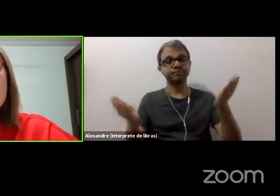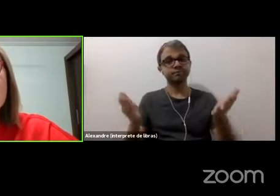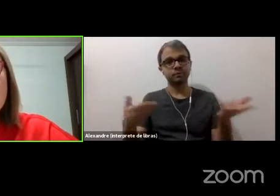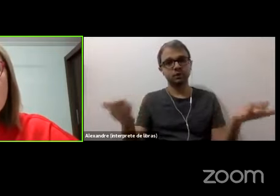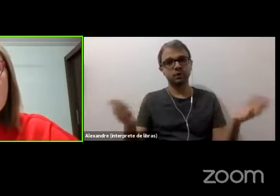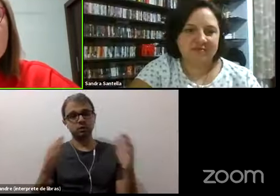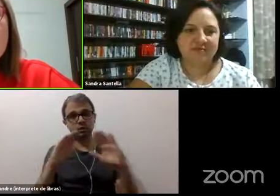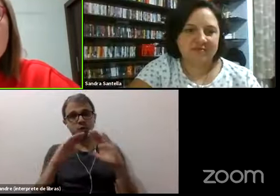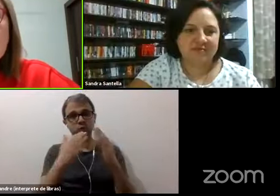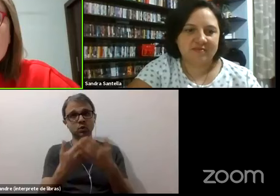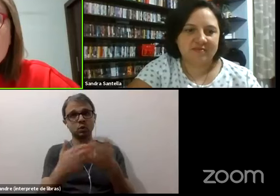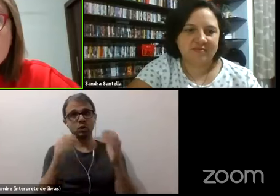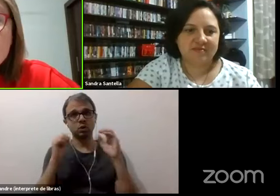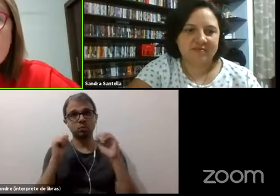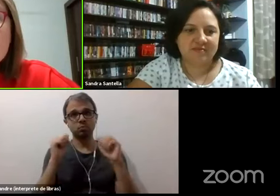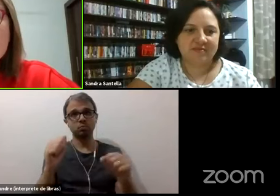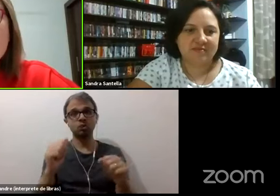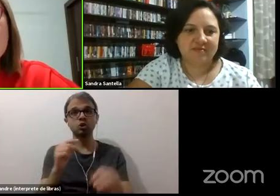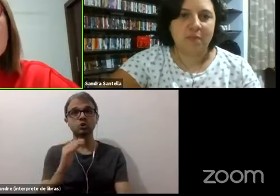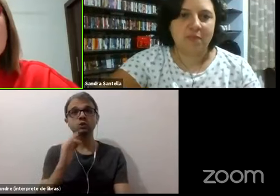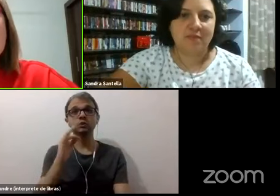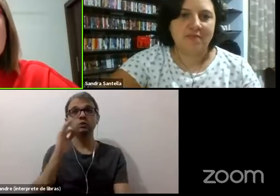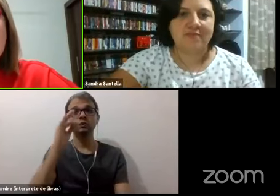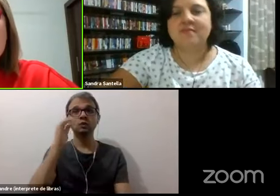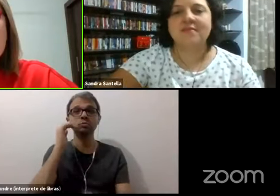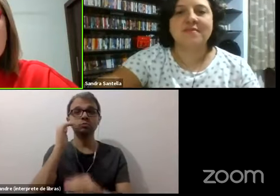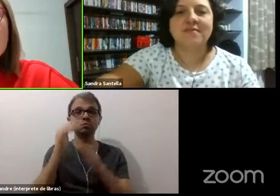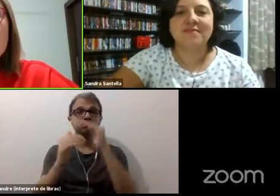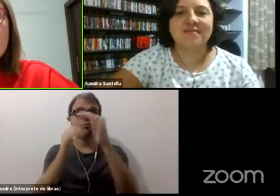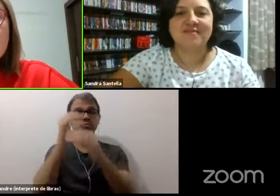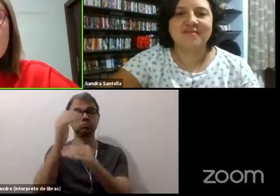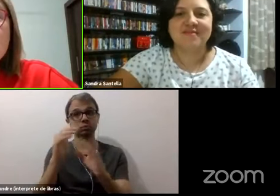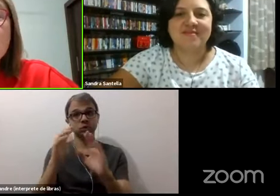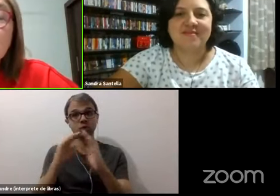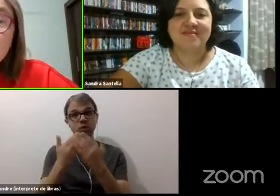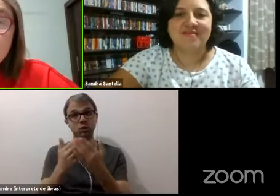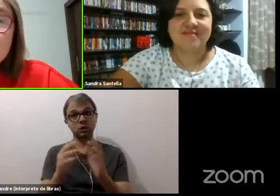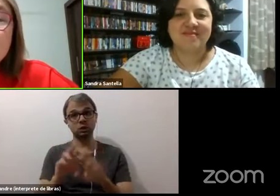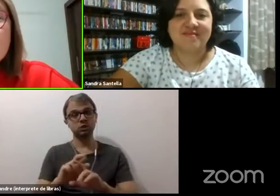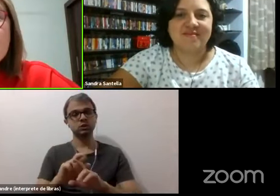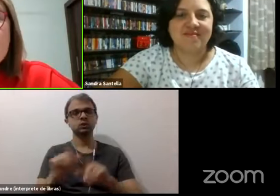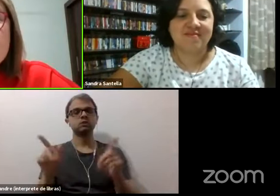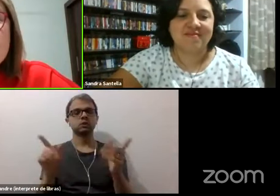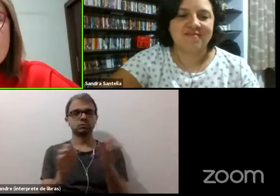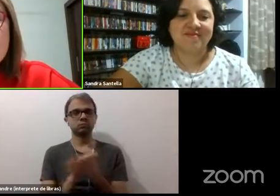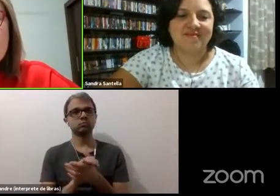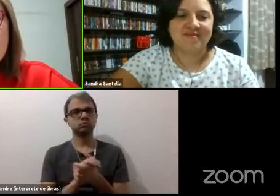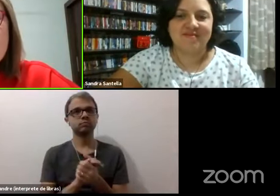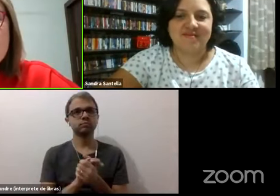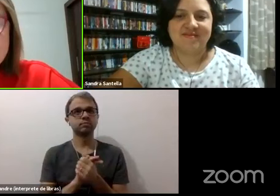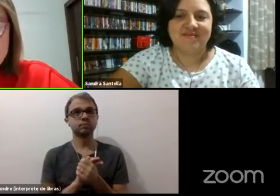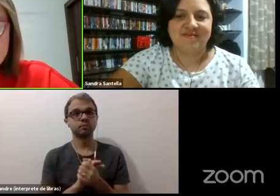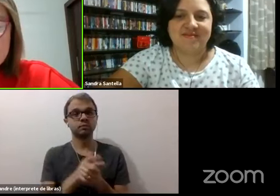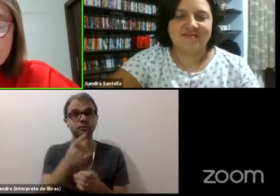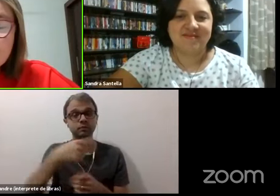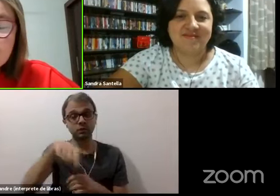ir avançar, que possa ser uma escola diferente, né? E que a gente possa conseguir